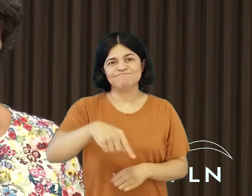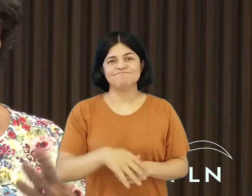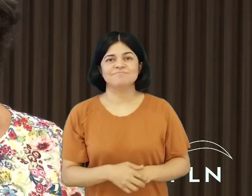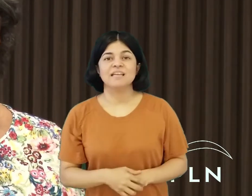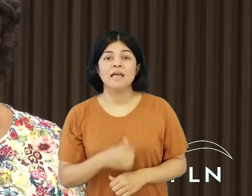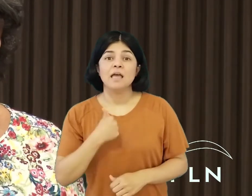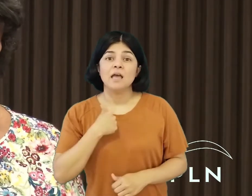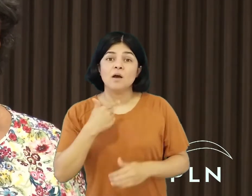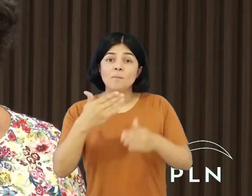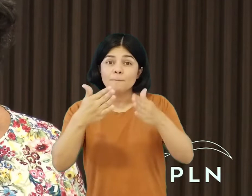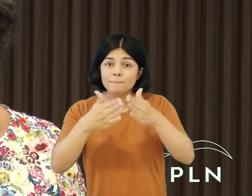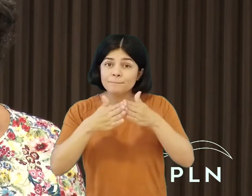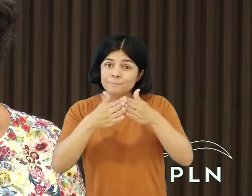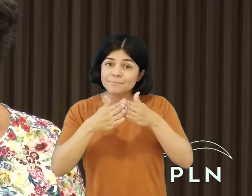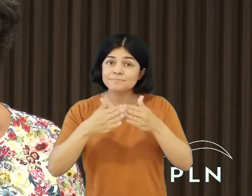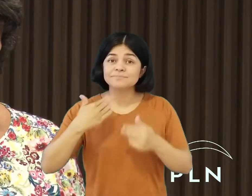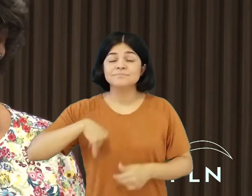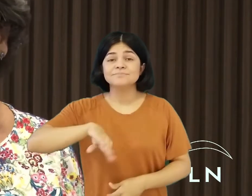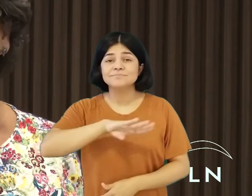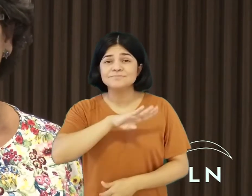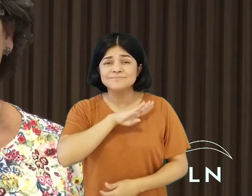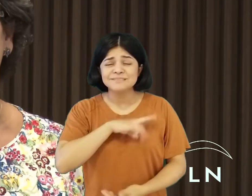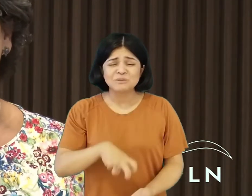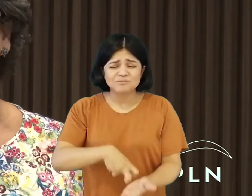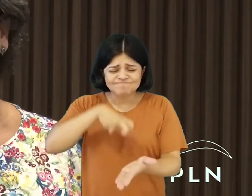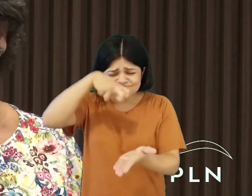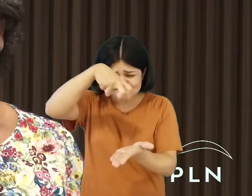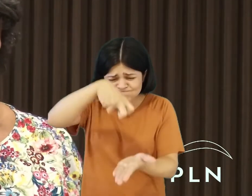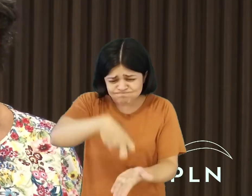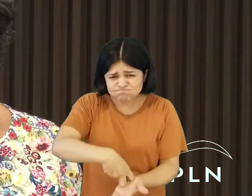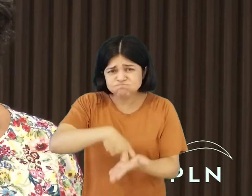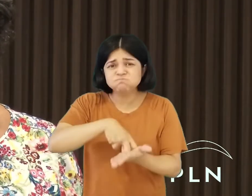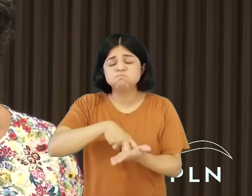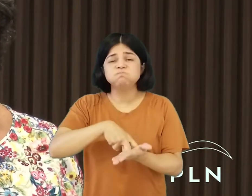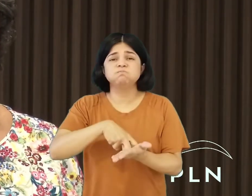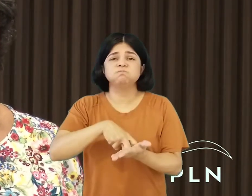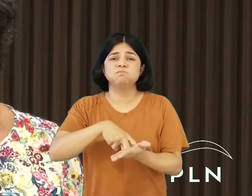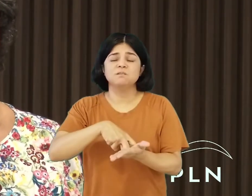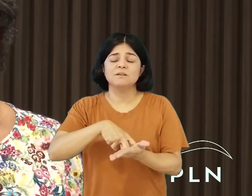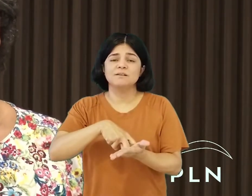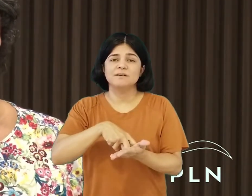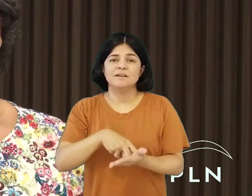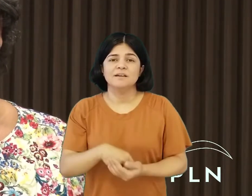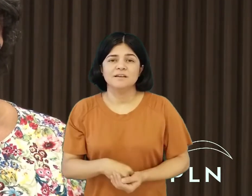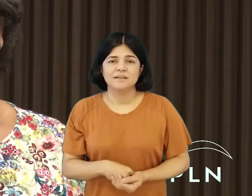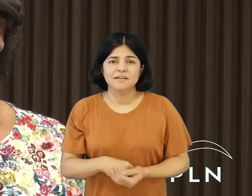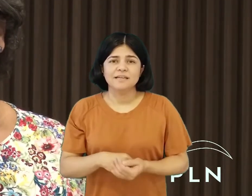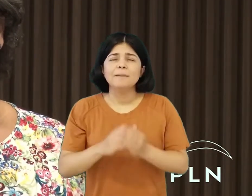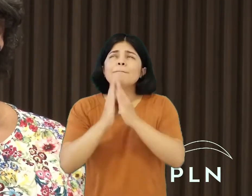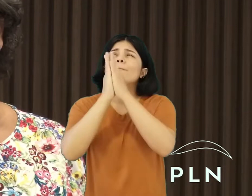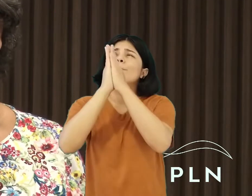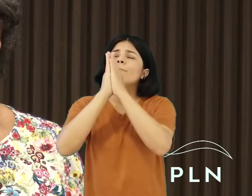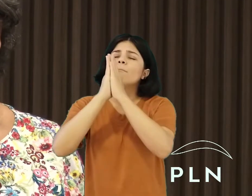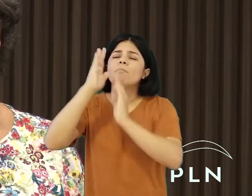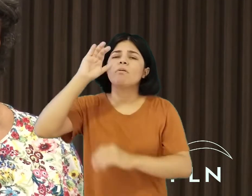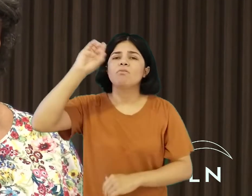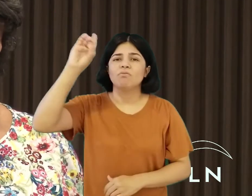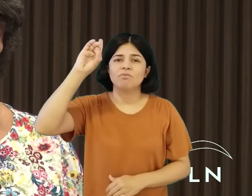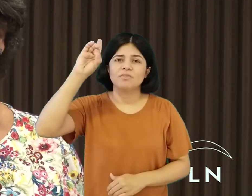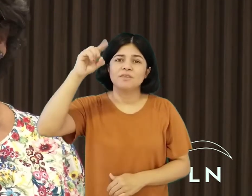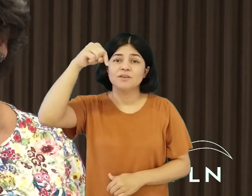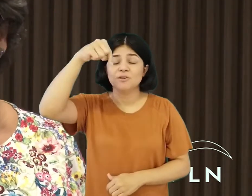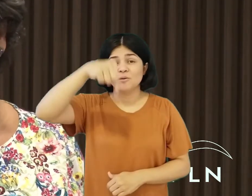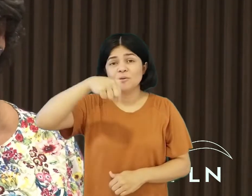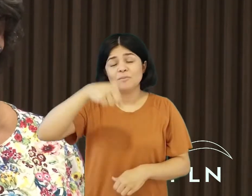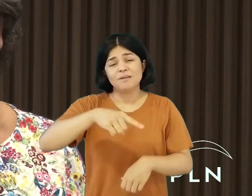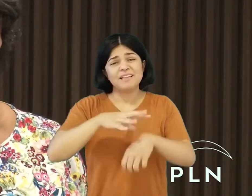vou pedir para que a gente dobre os nossos joelhos no chão e clamemos ao Senhor para que essa